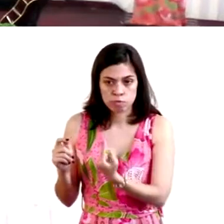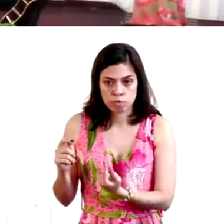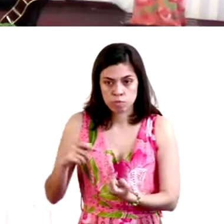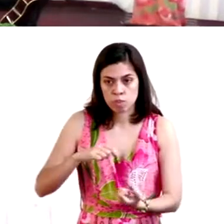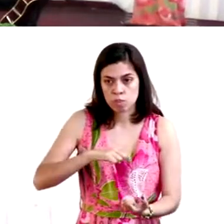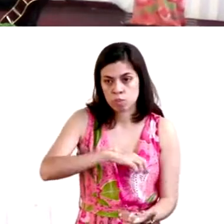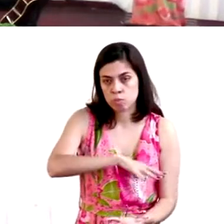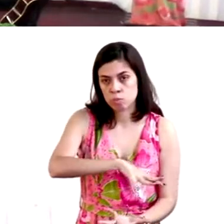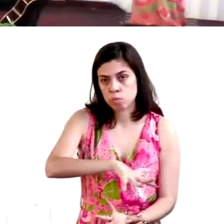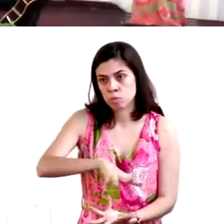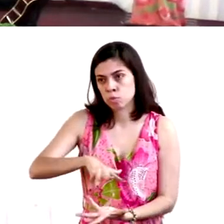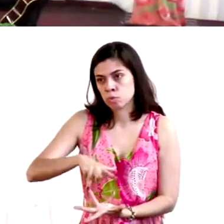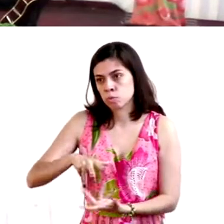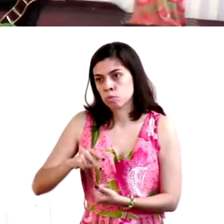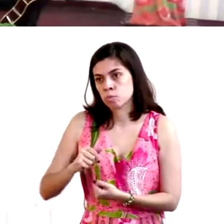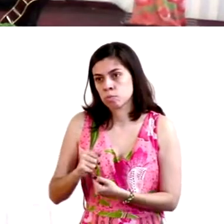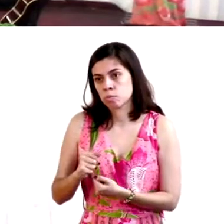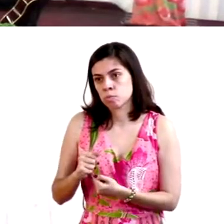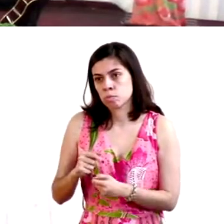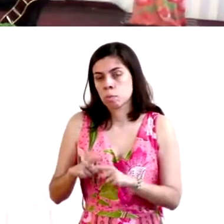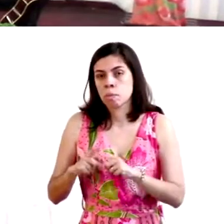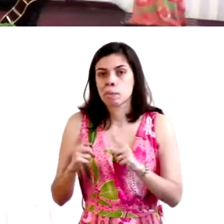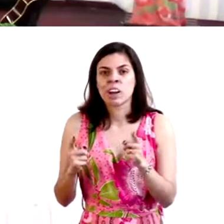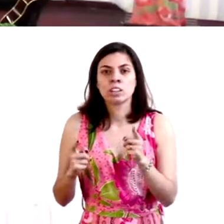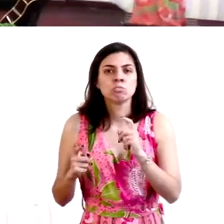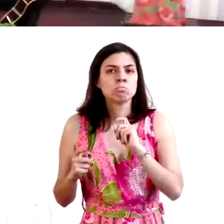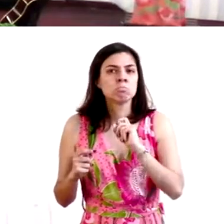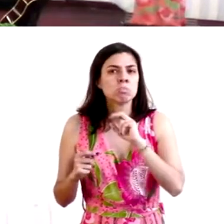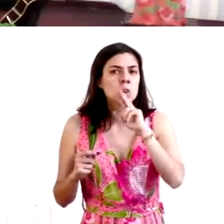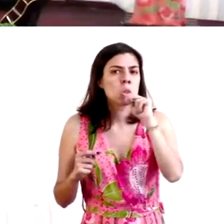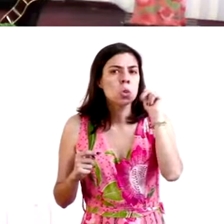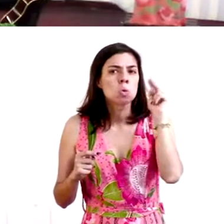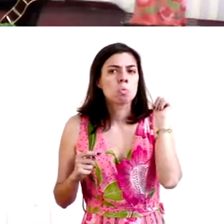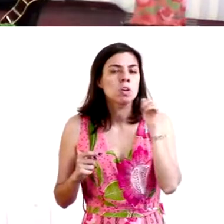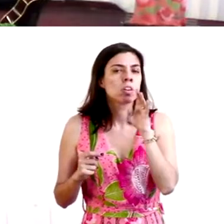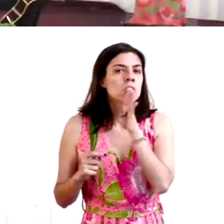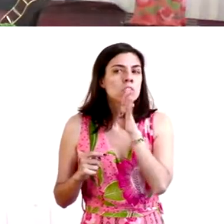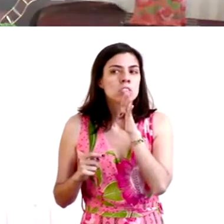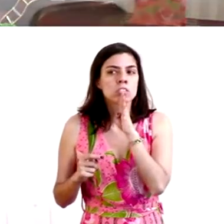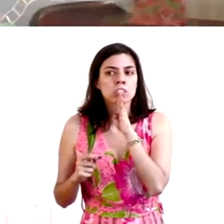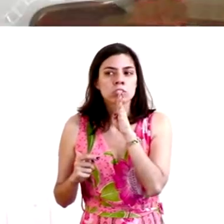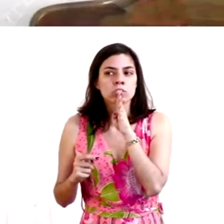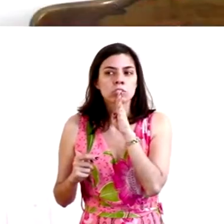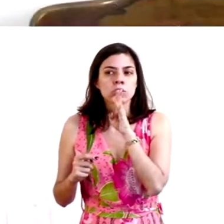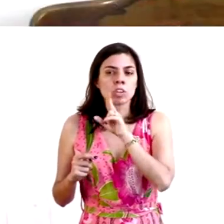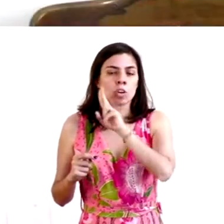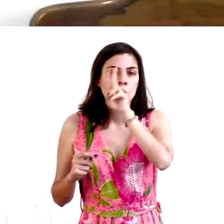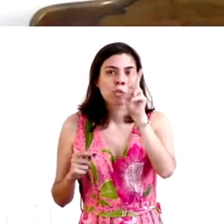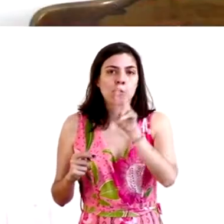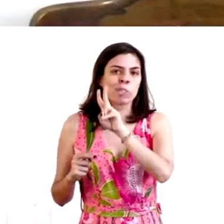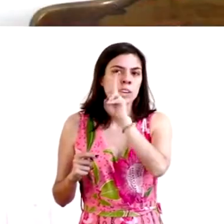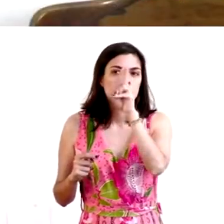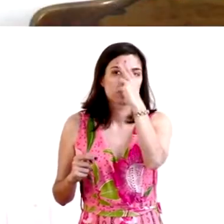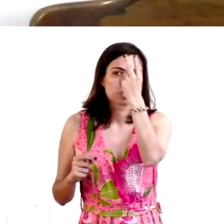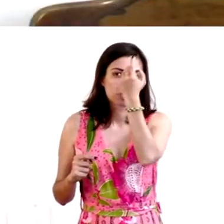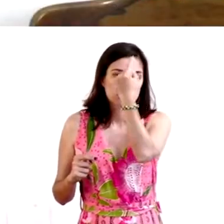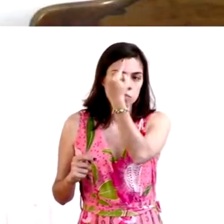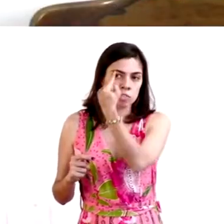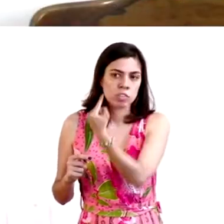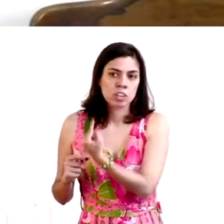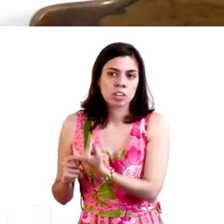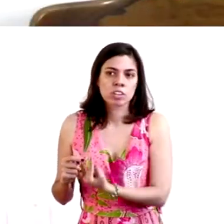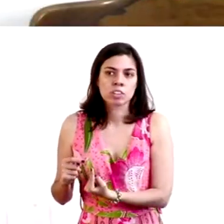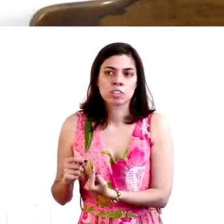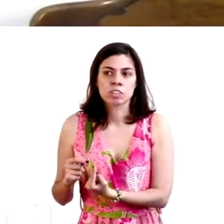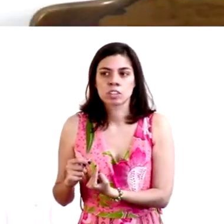por intermédio dele, mas o mundo não o conheceu. Veio para o que era seu, e os seus não